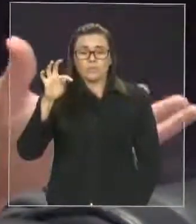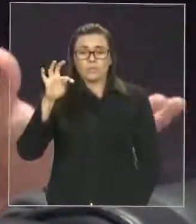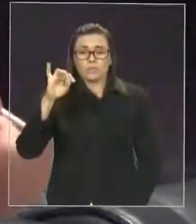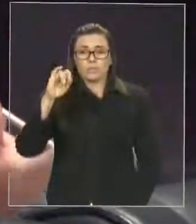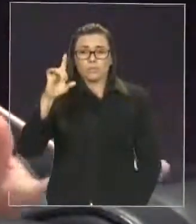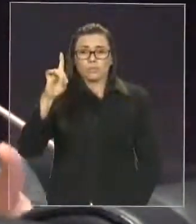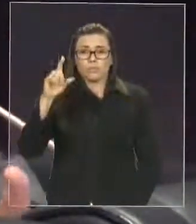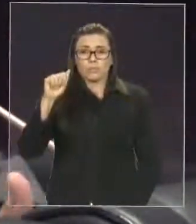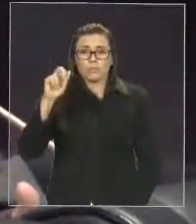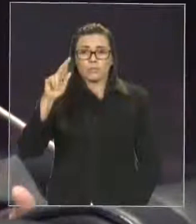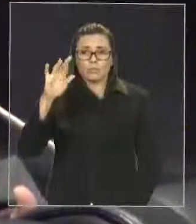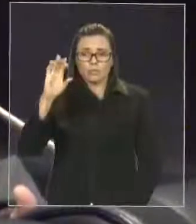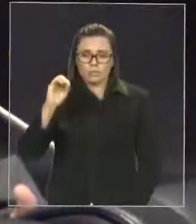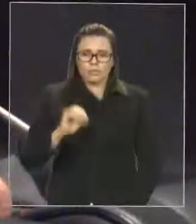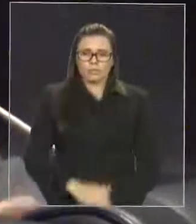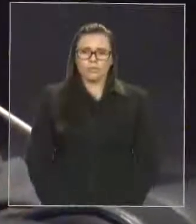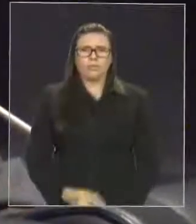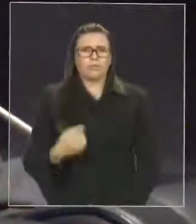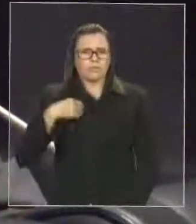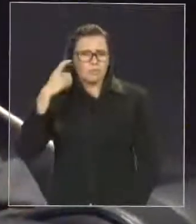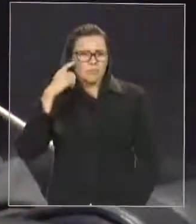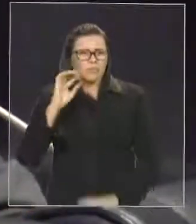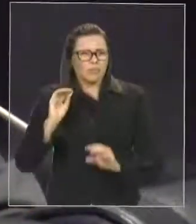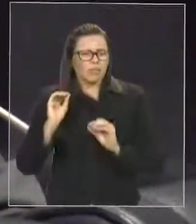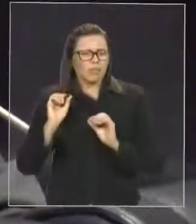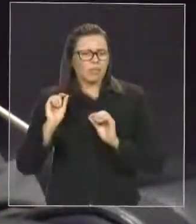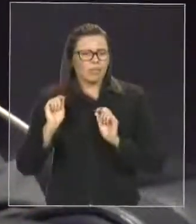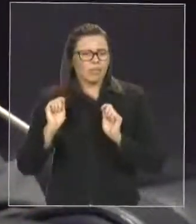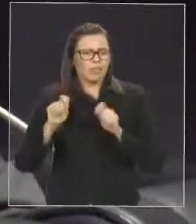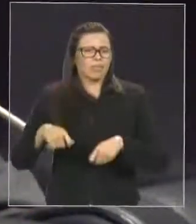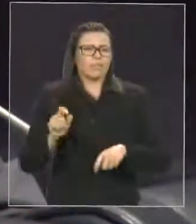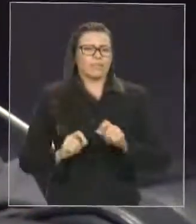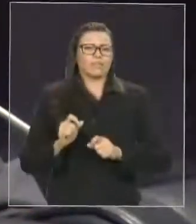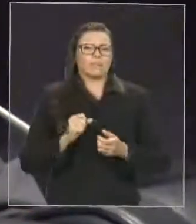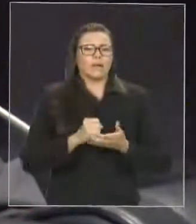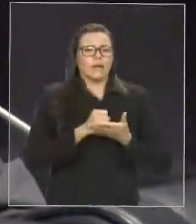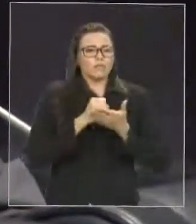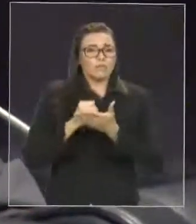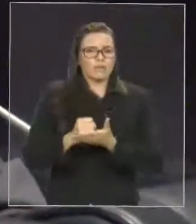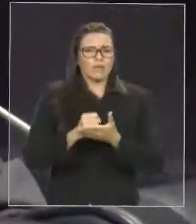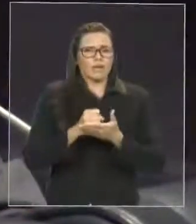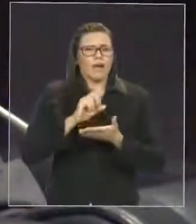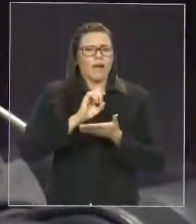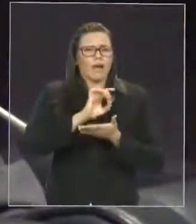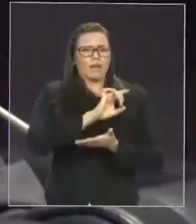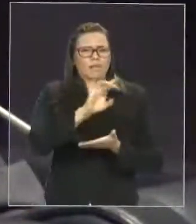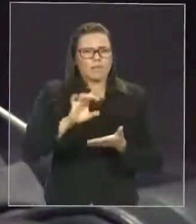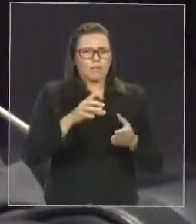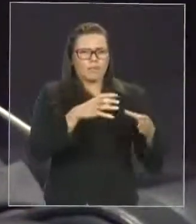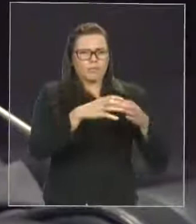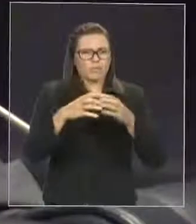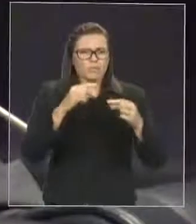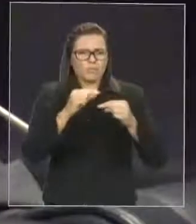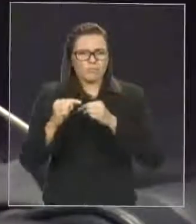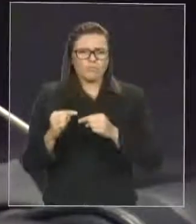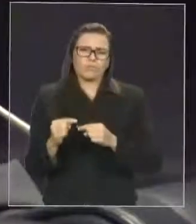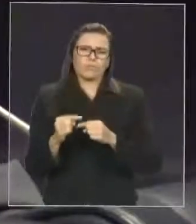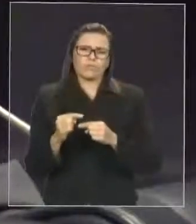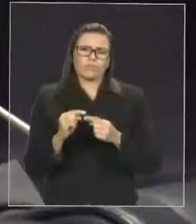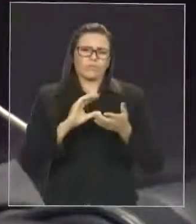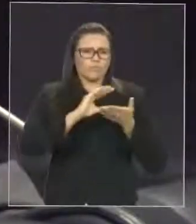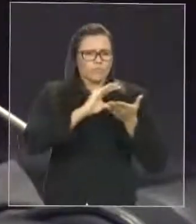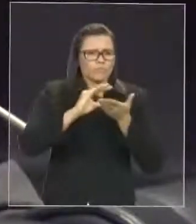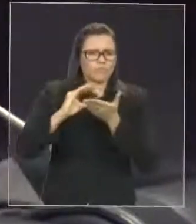isonomia melhor a todos os partidos políticos para, após essa situação, falar em cláusula de desempenho ou cláusula de